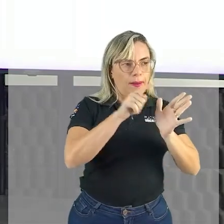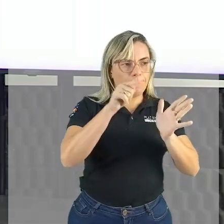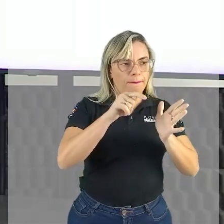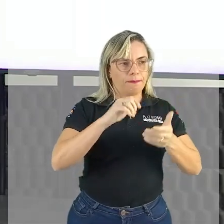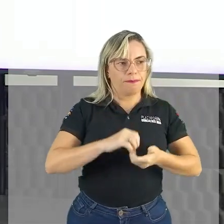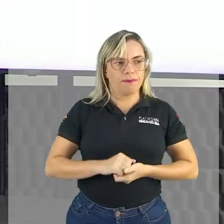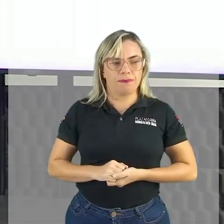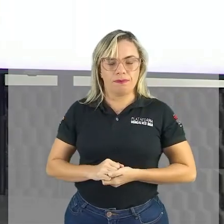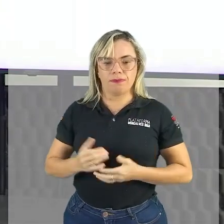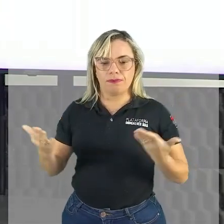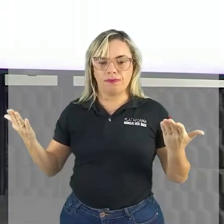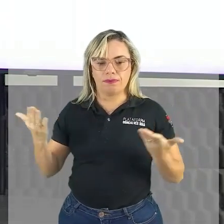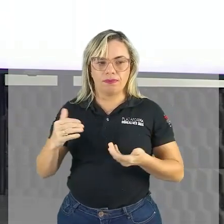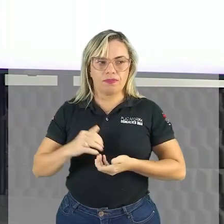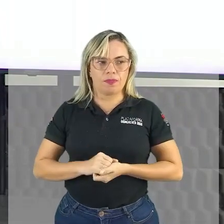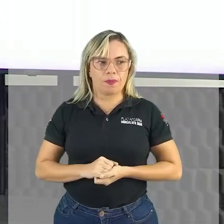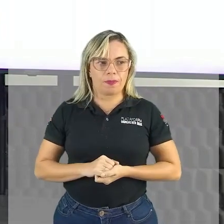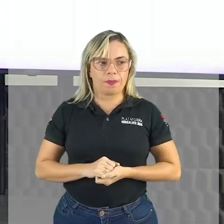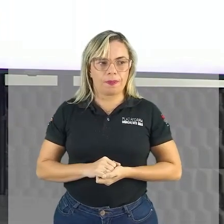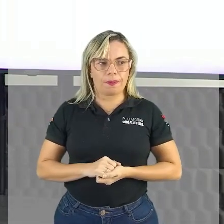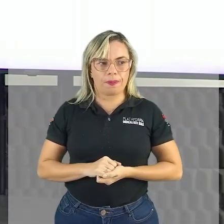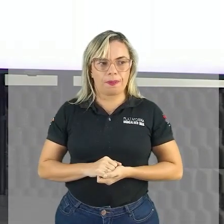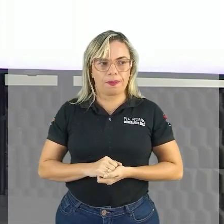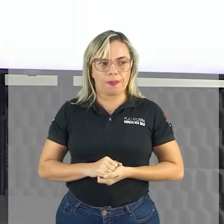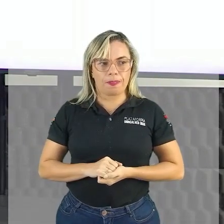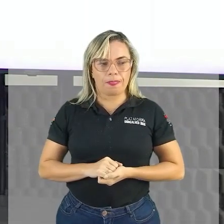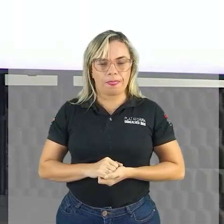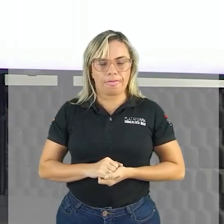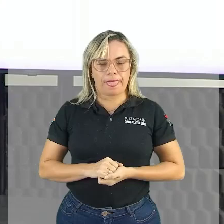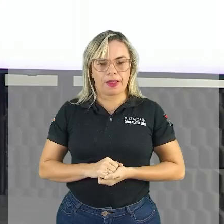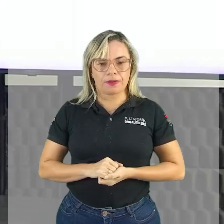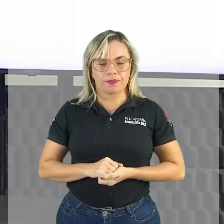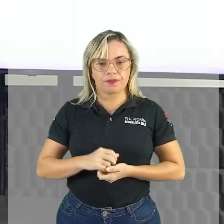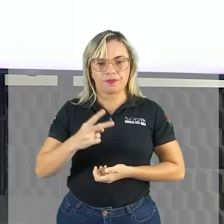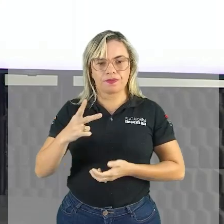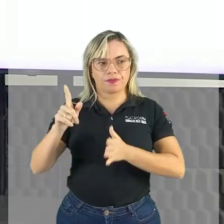NOx do oxigênio menos 2, NOx do hidrogênio mais 1.